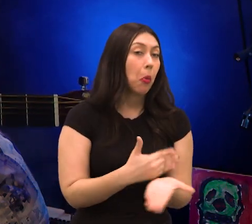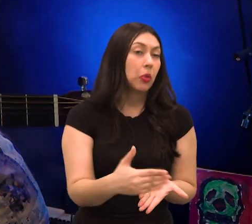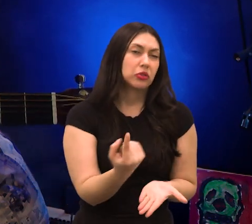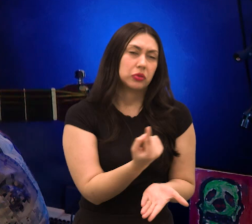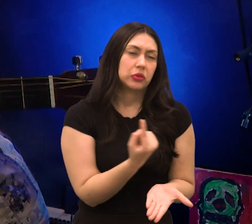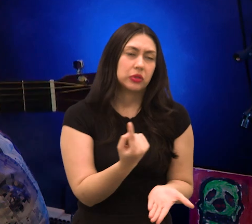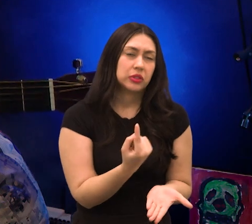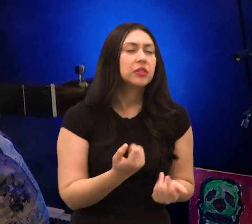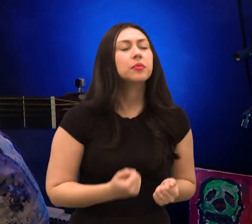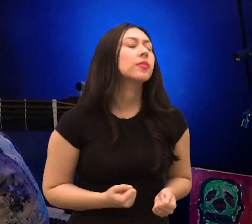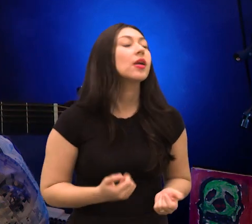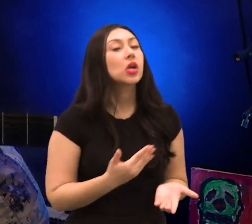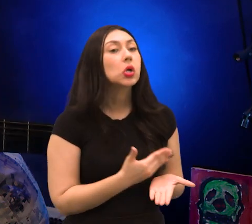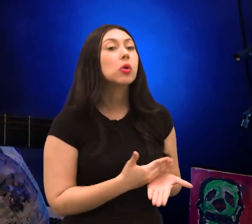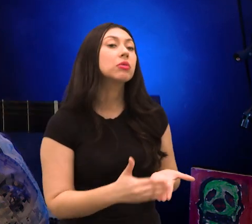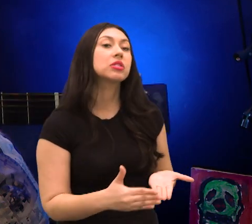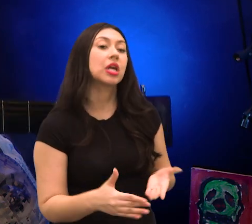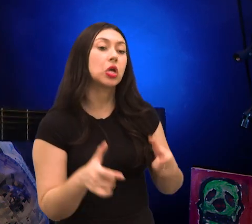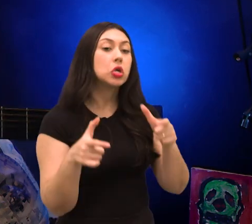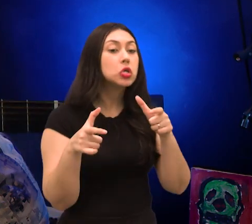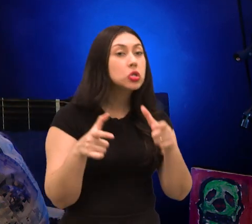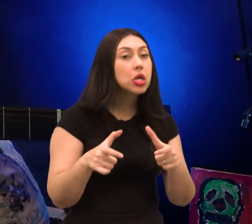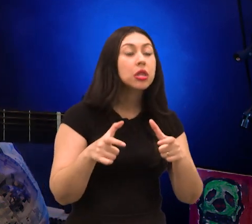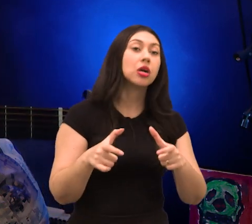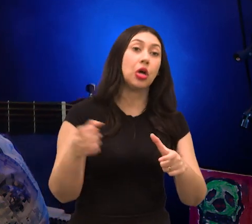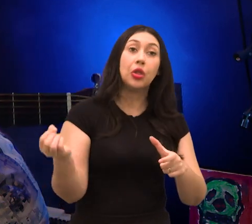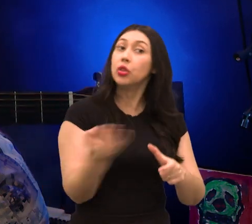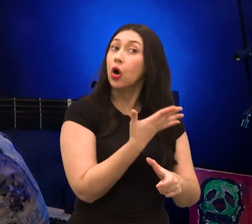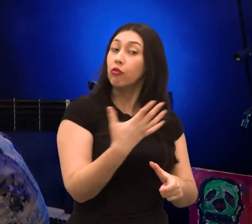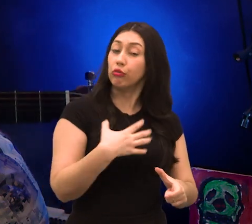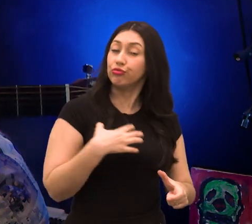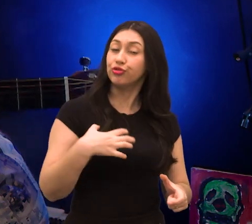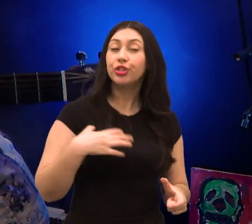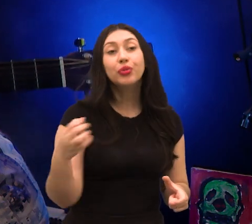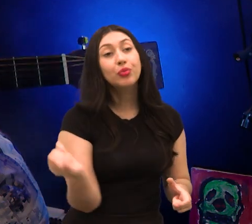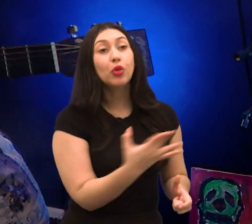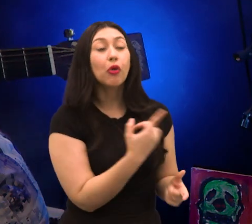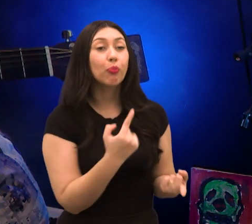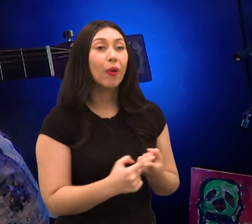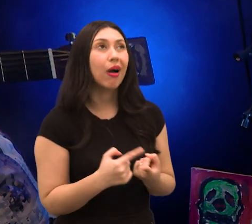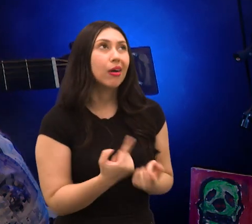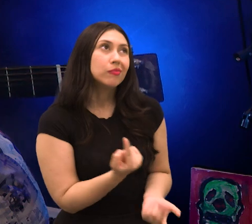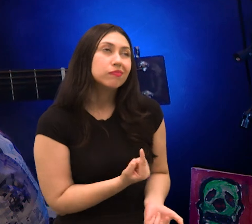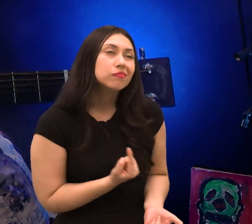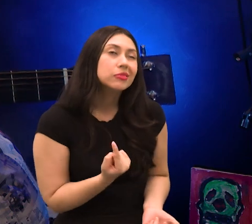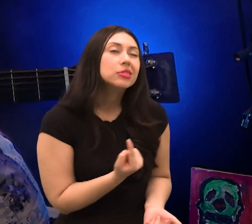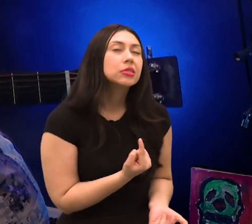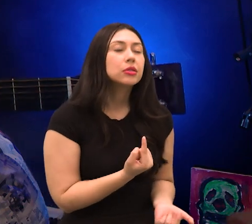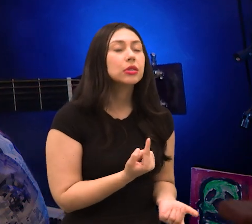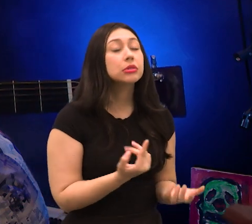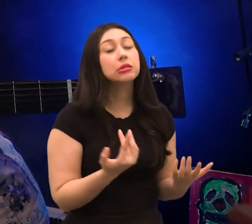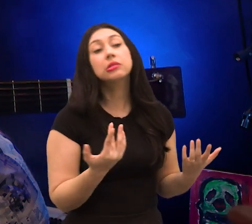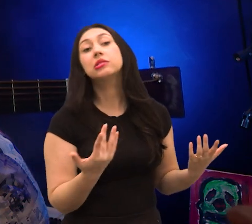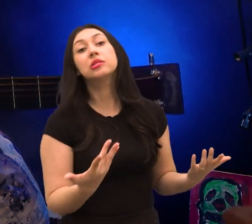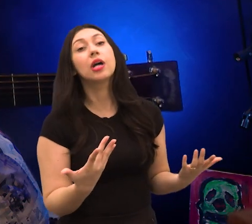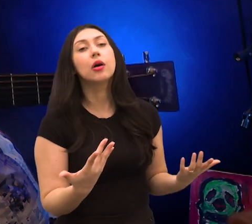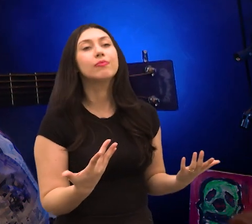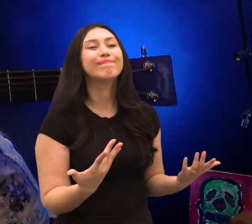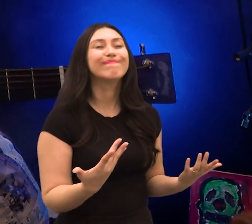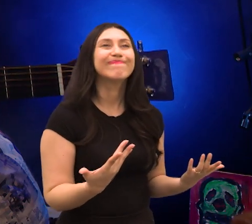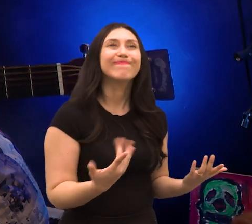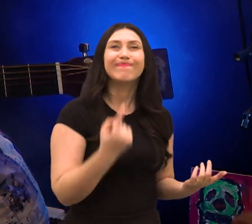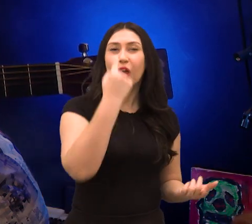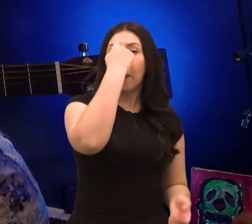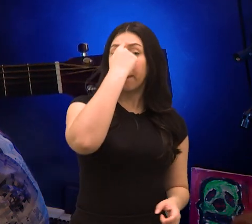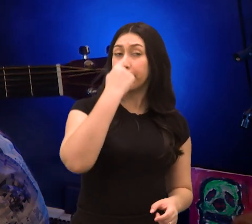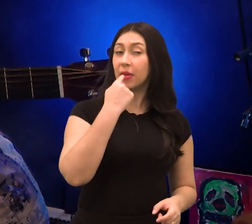seu caminho e eu fiz a minha carreira solo. Então eu comecei a fazer outros discos, outra forma de compor, porque eu estava sozinho. Então isso